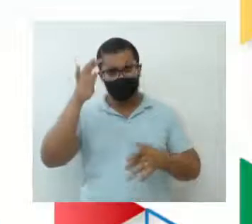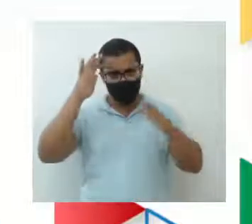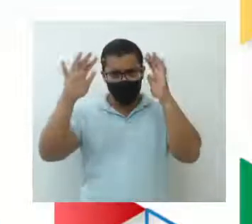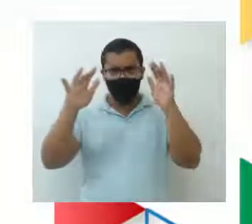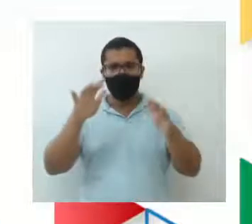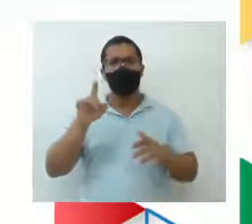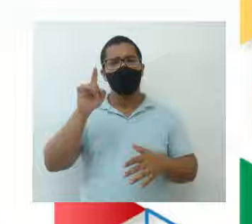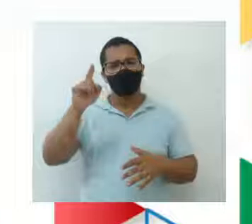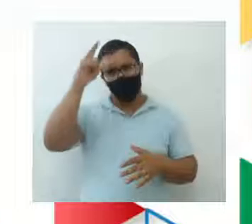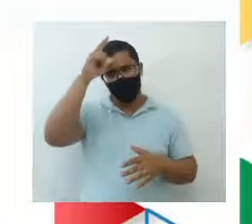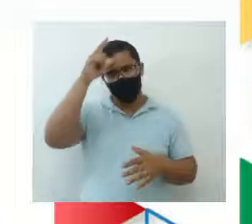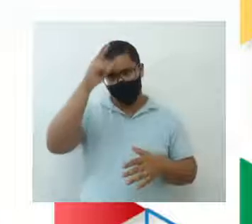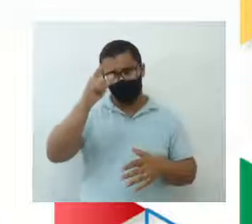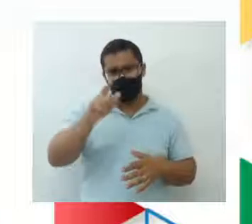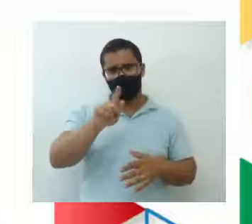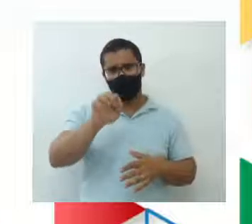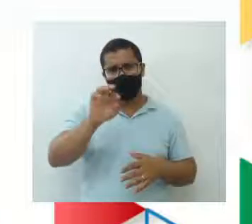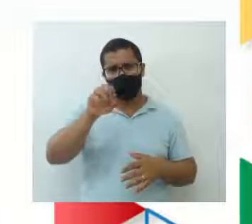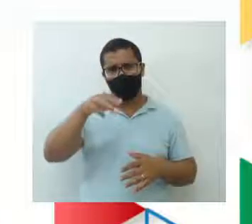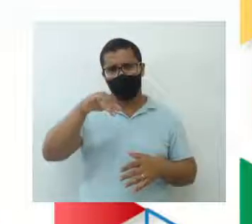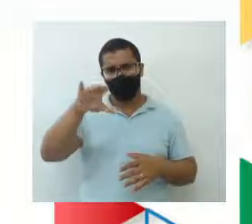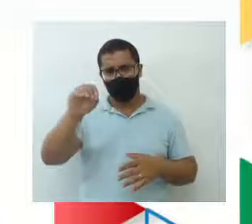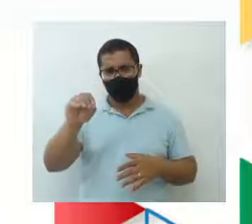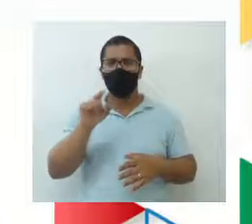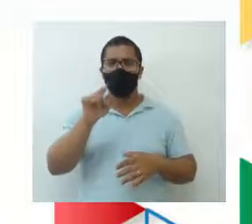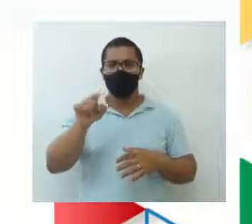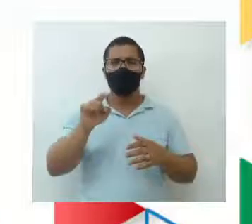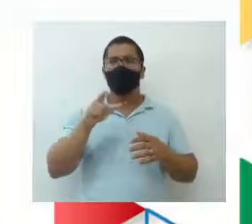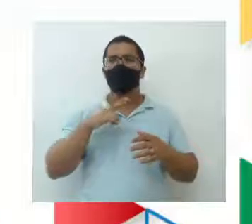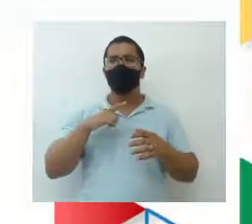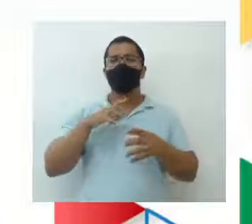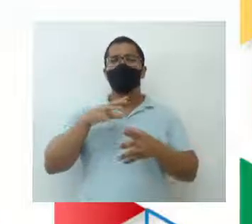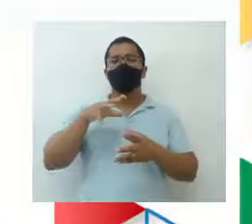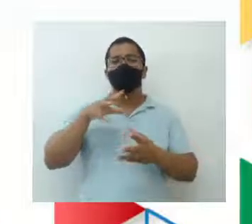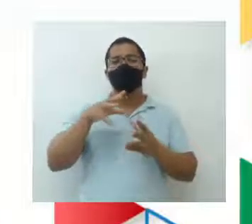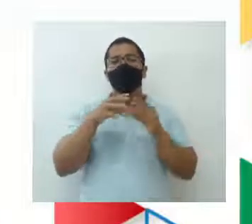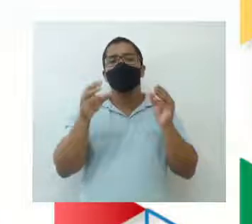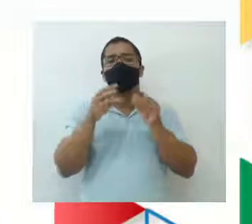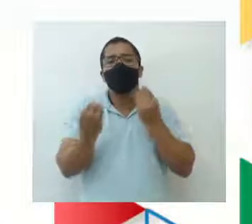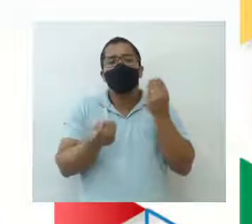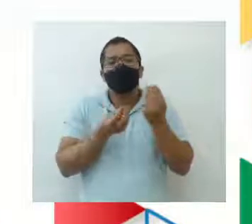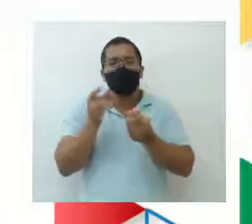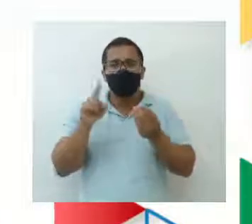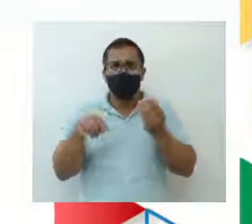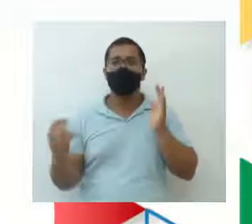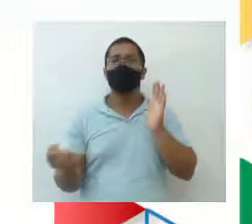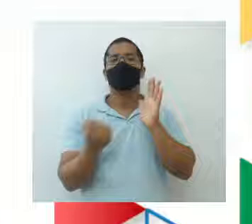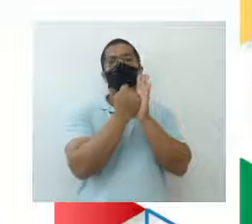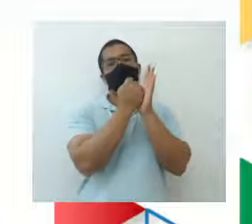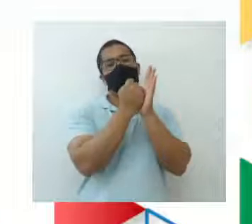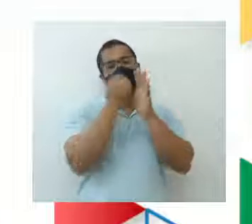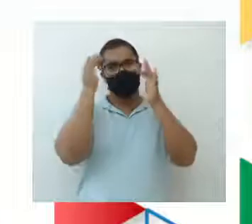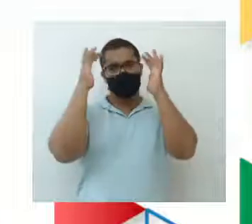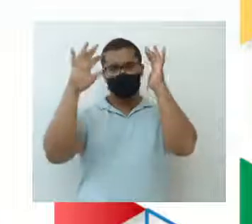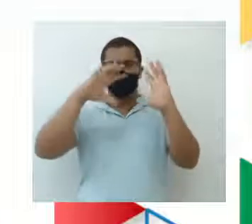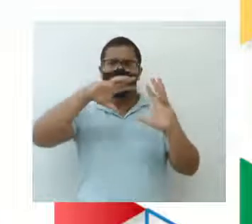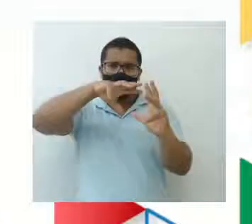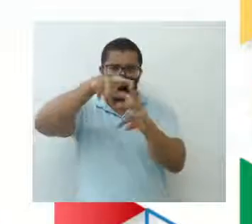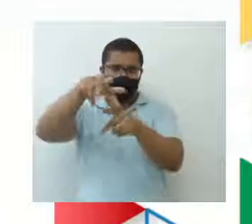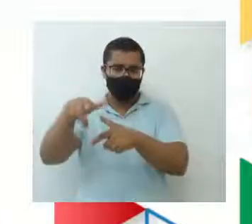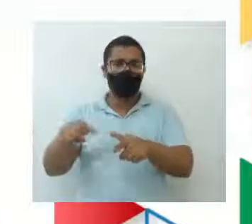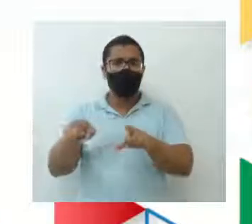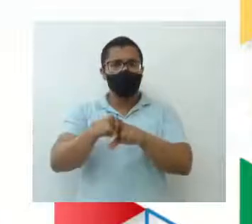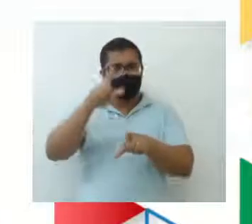germânico. Sua obra, Fenomenologia do Espírito, é tida como um marco na filosofia mundial e na